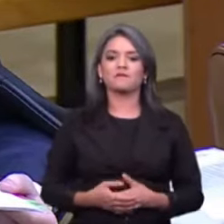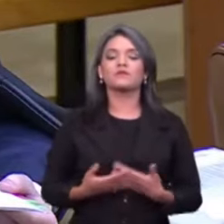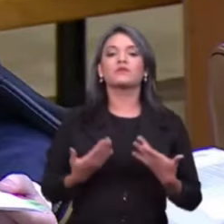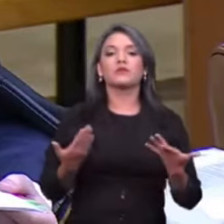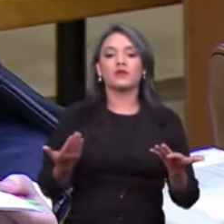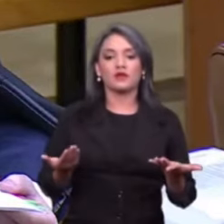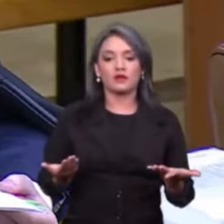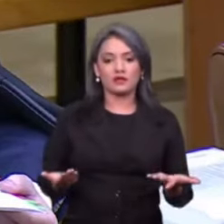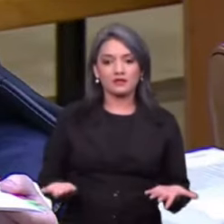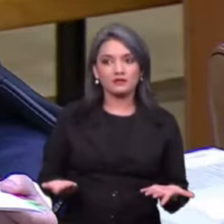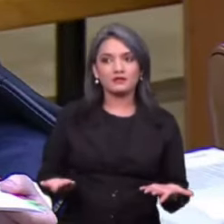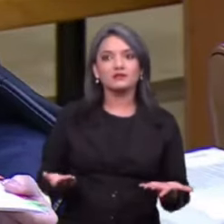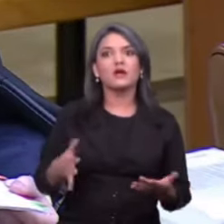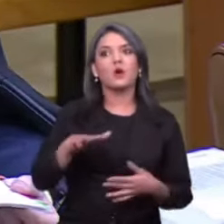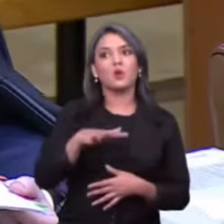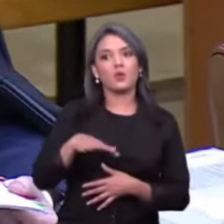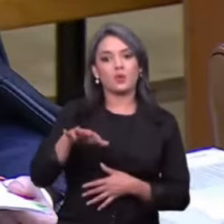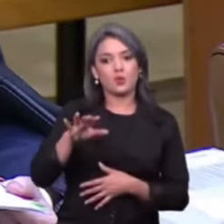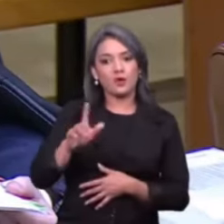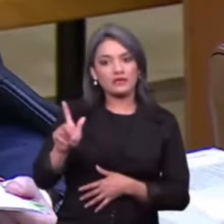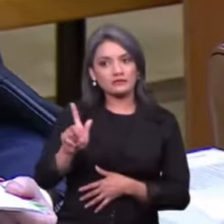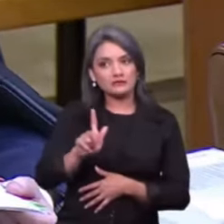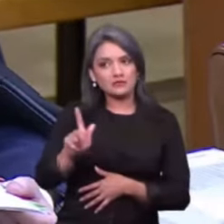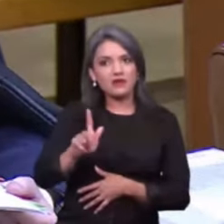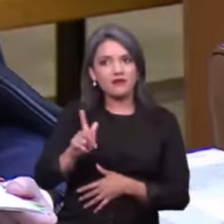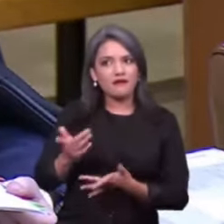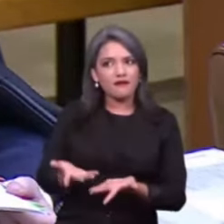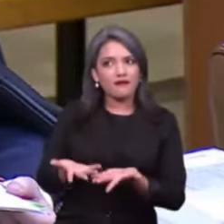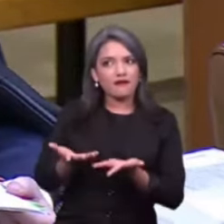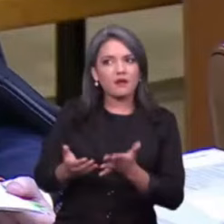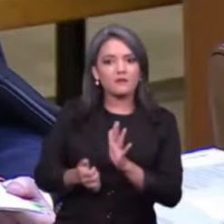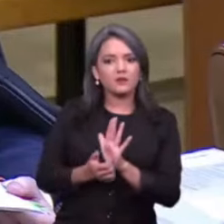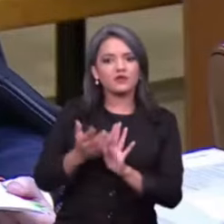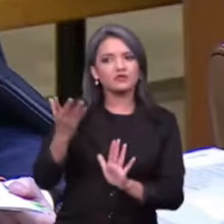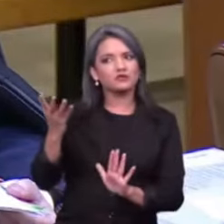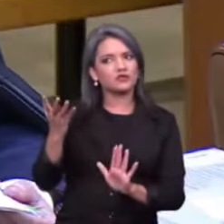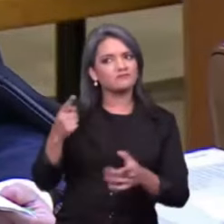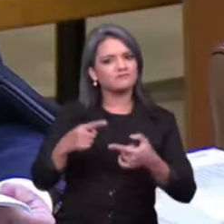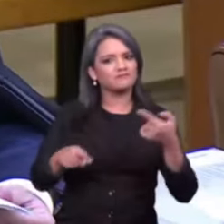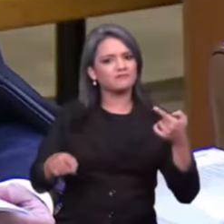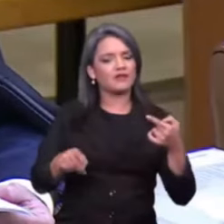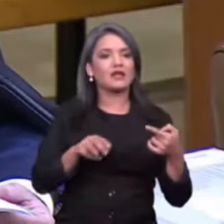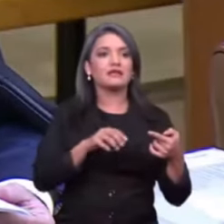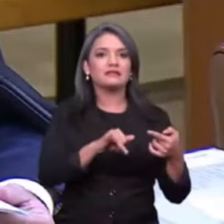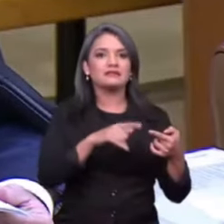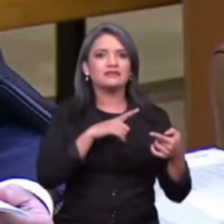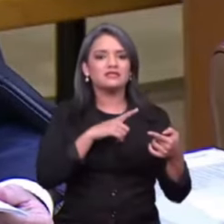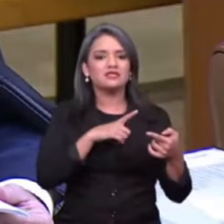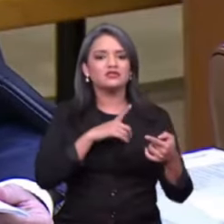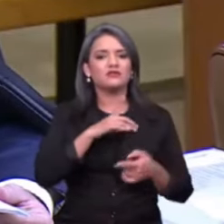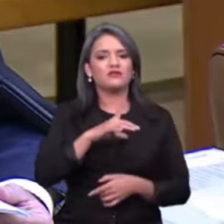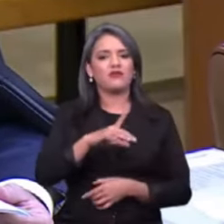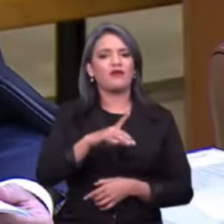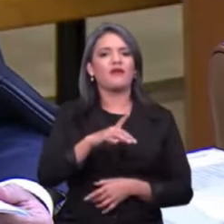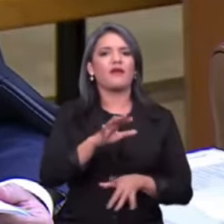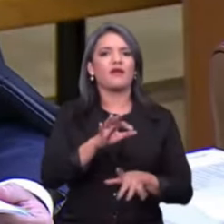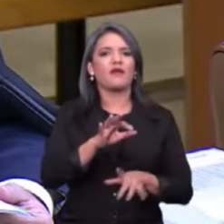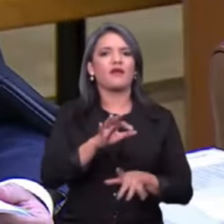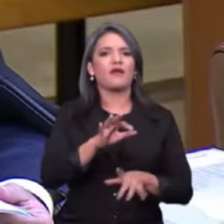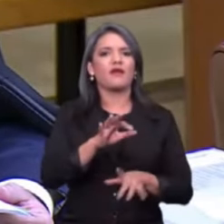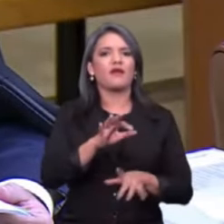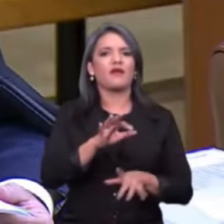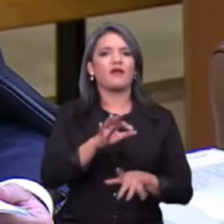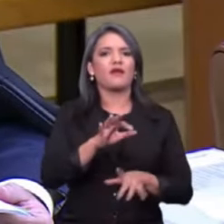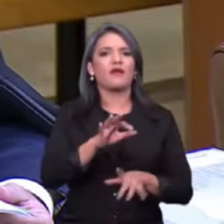ser desconstituída no caso concreto, com base numa fundamentação idônea da autoridade judicial.